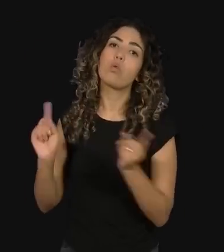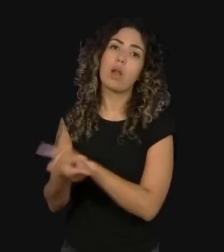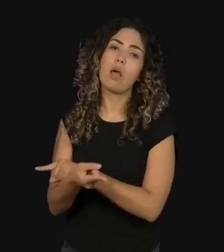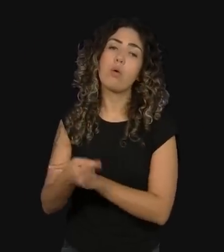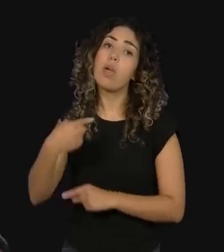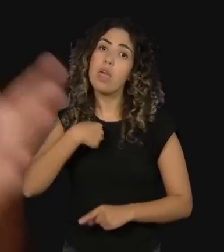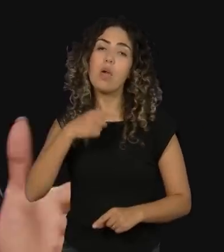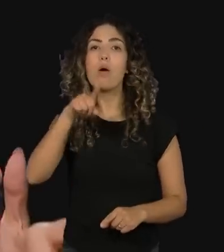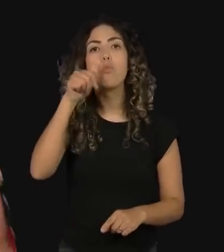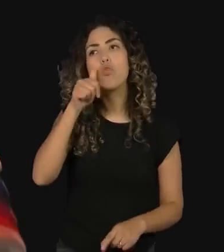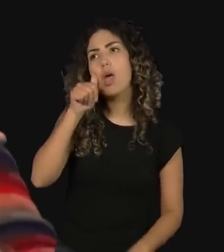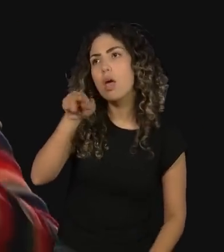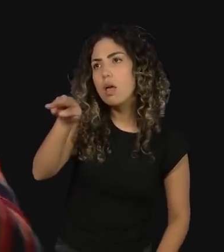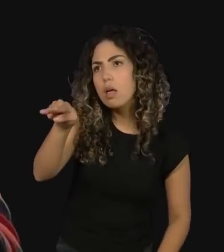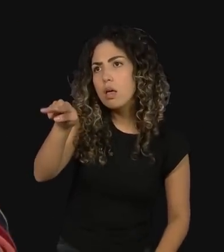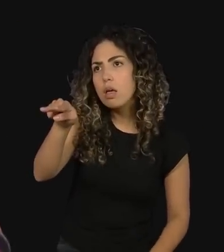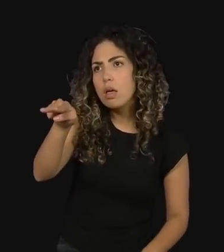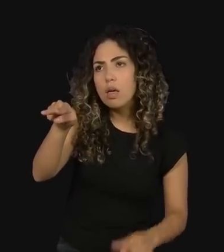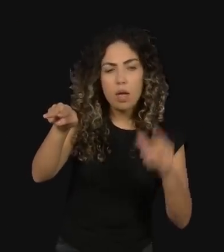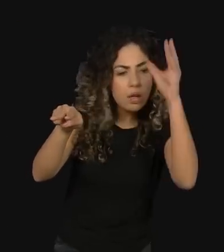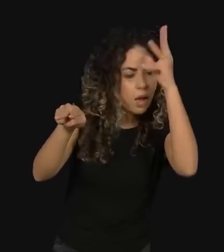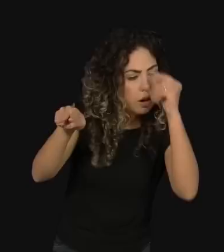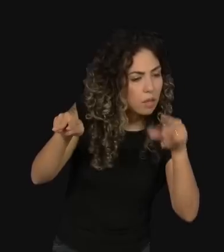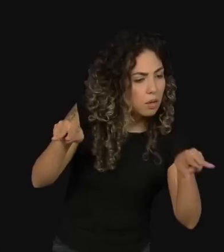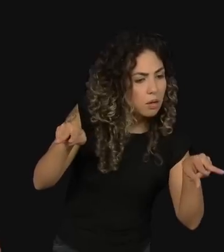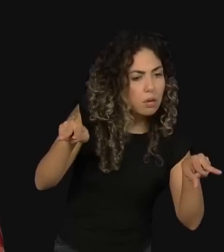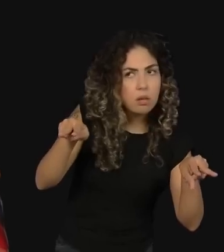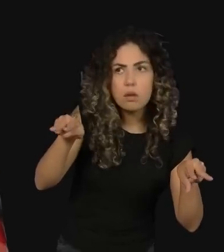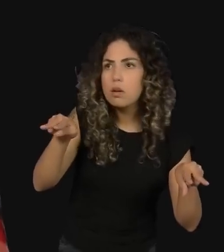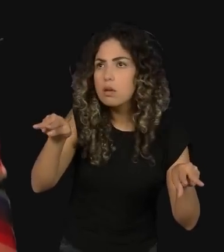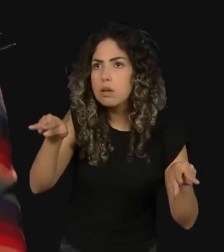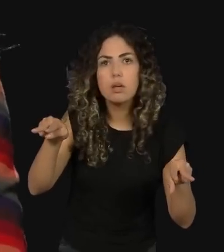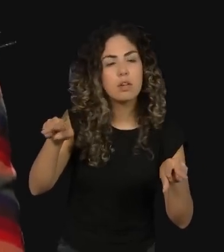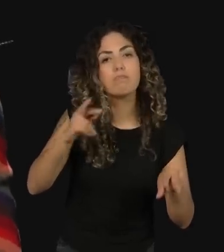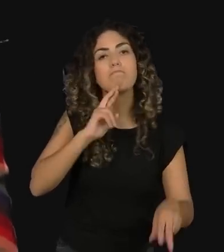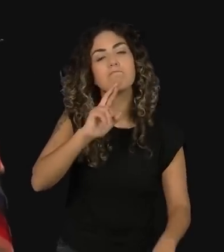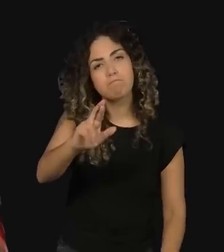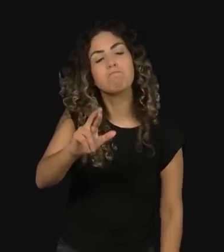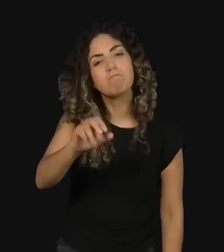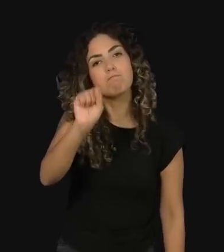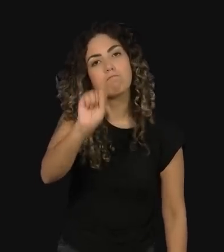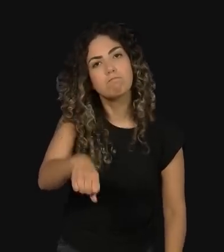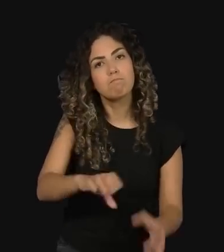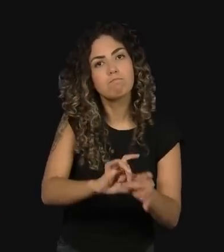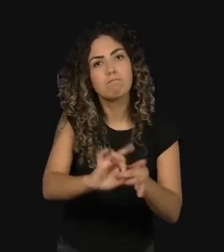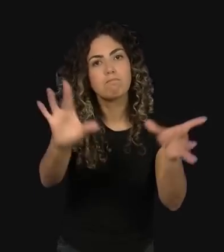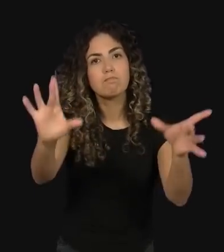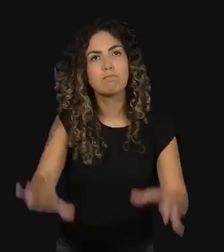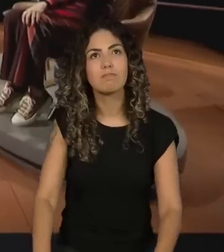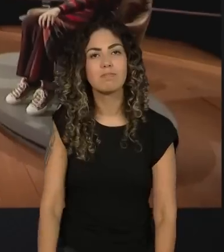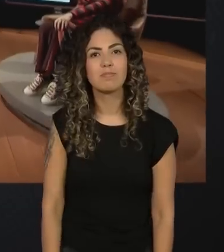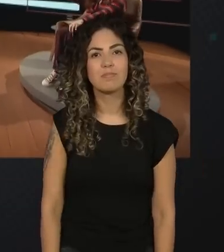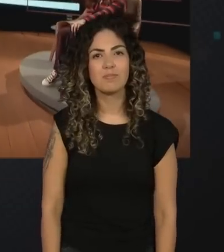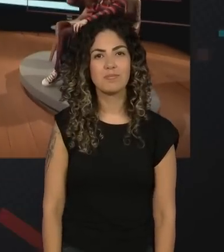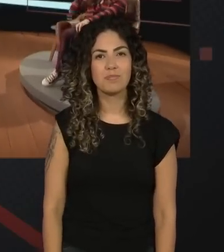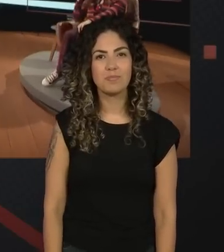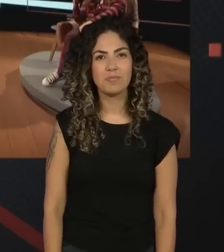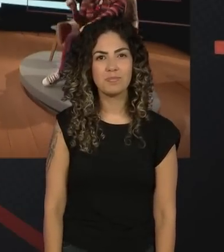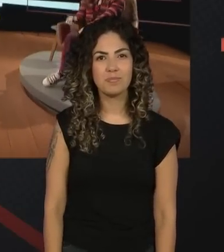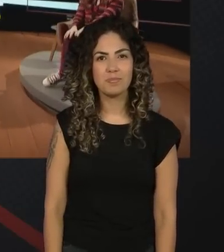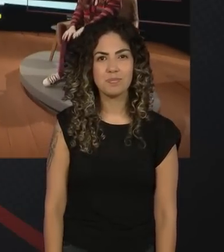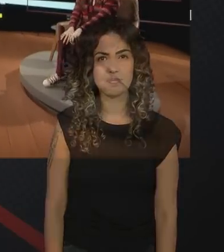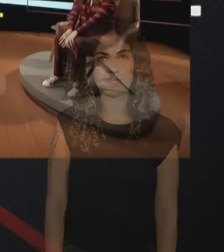a galinha. Olhei a mulher, olhei a galinha e disse: sim.